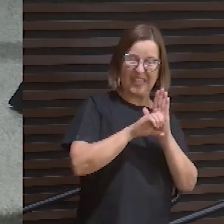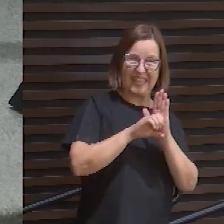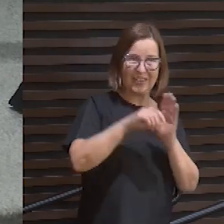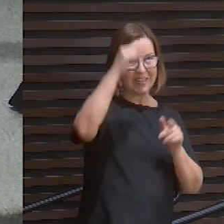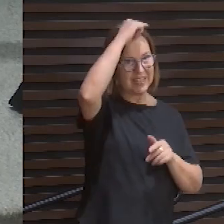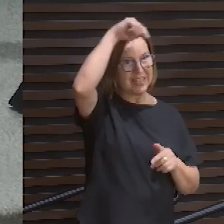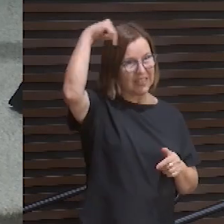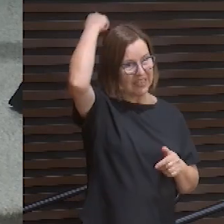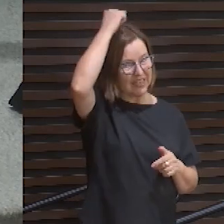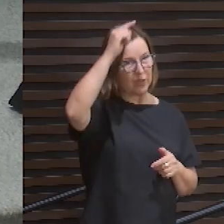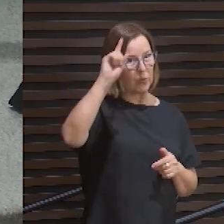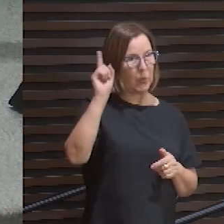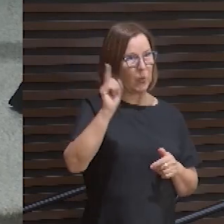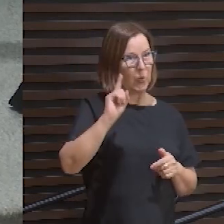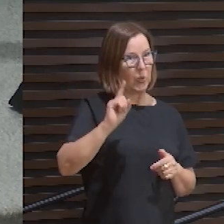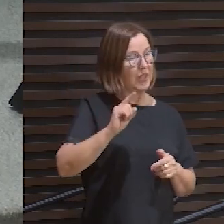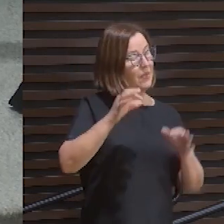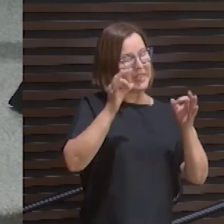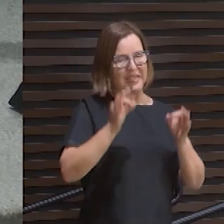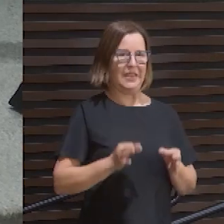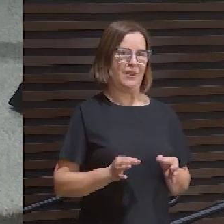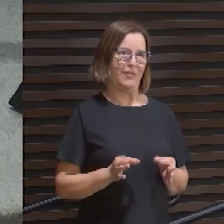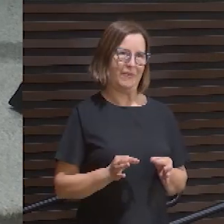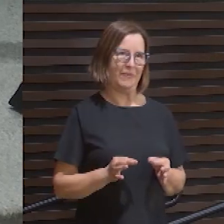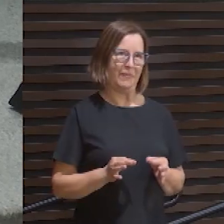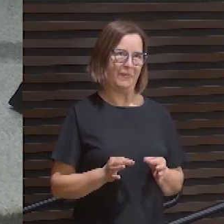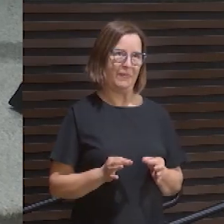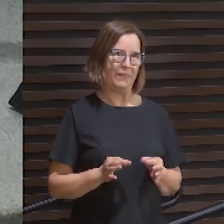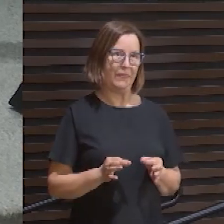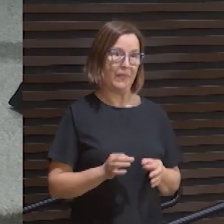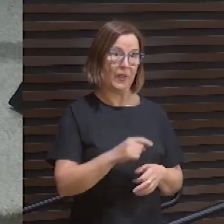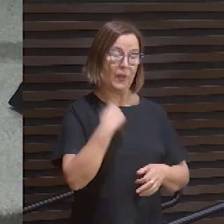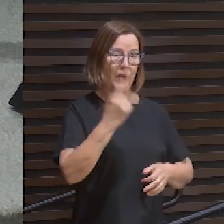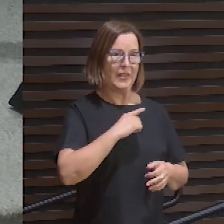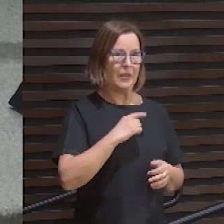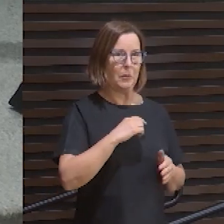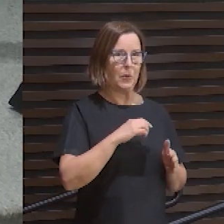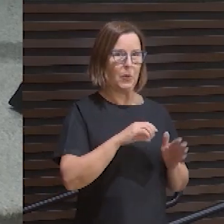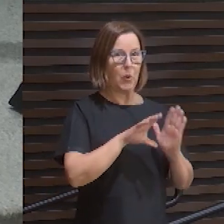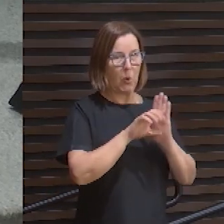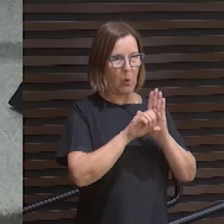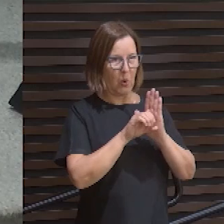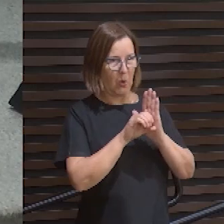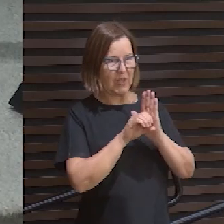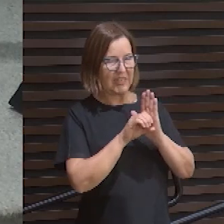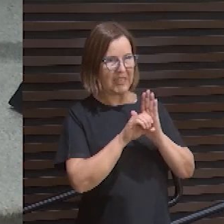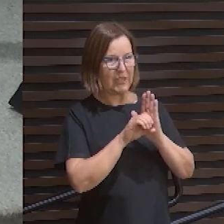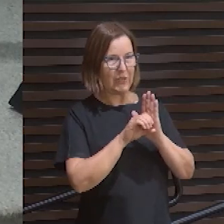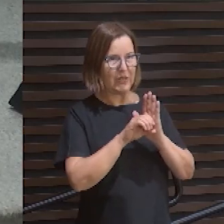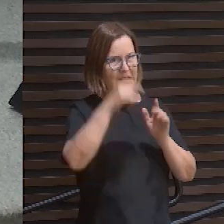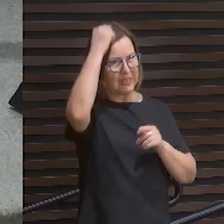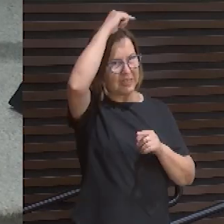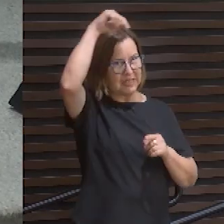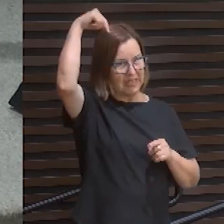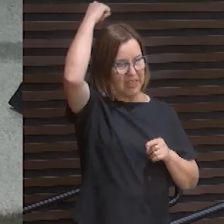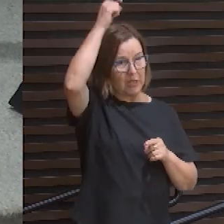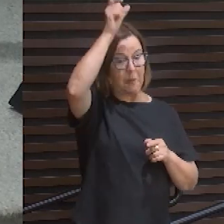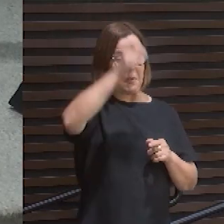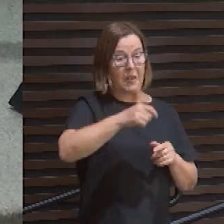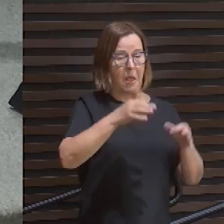é nada correto. Nós temos um conceito de santo como uma pessoa